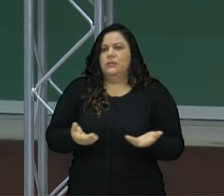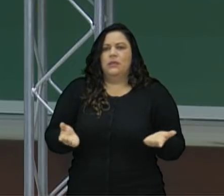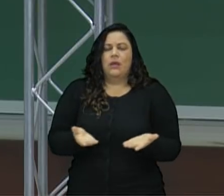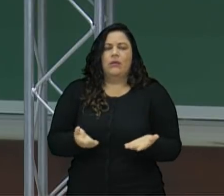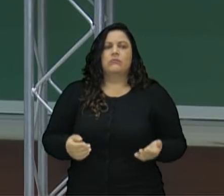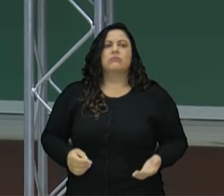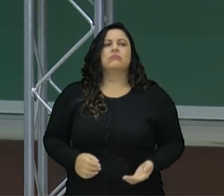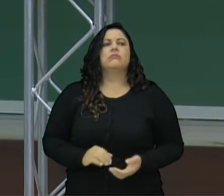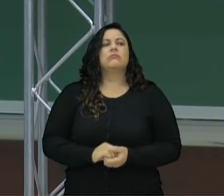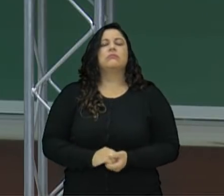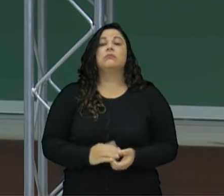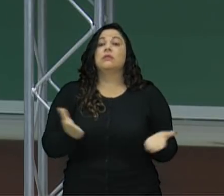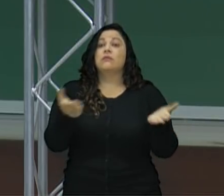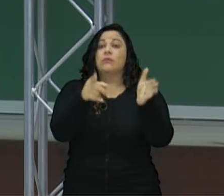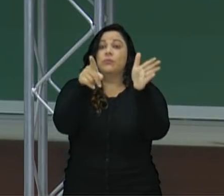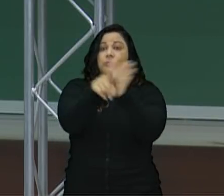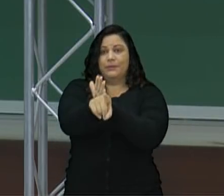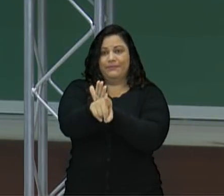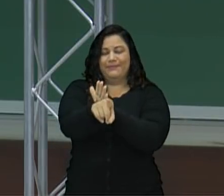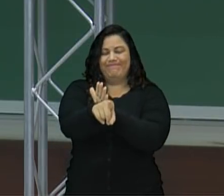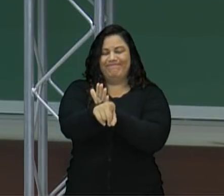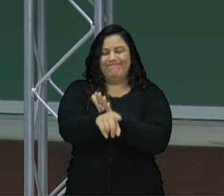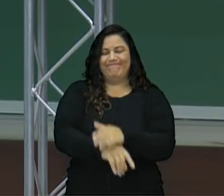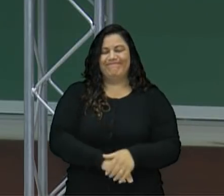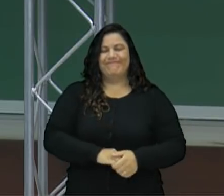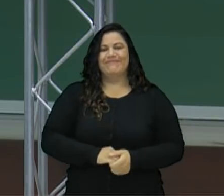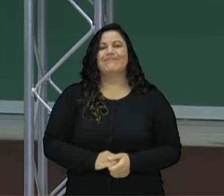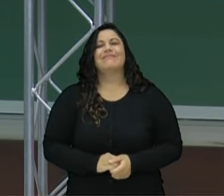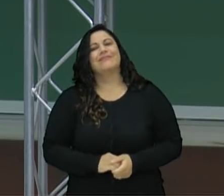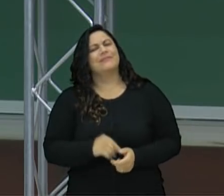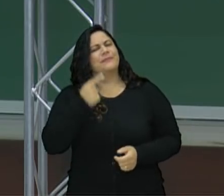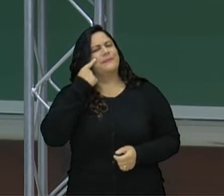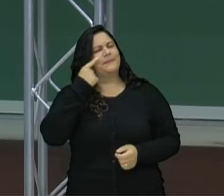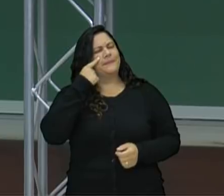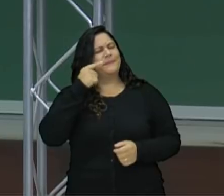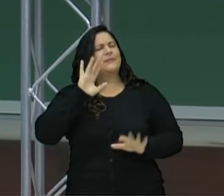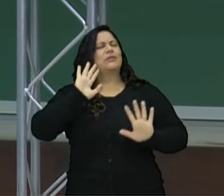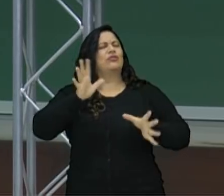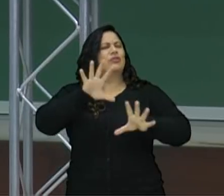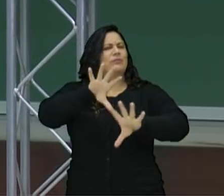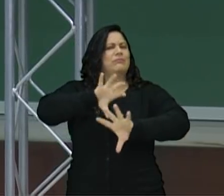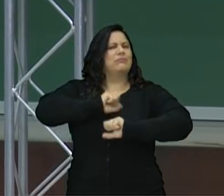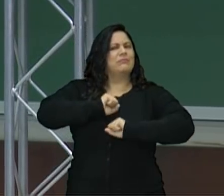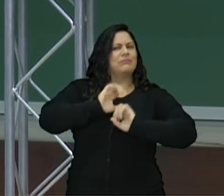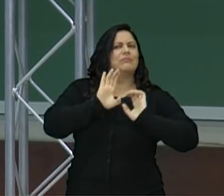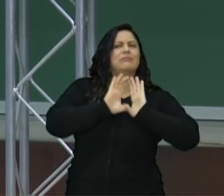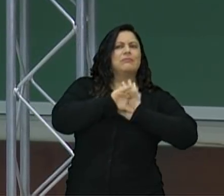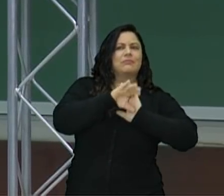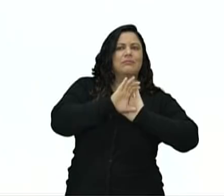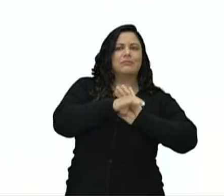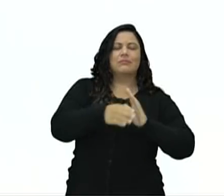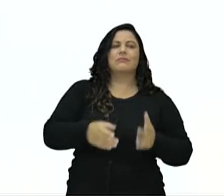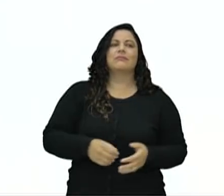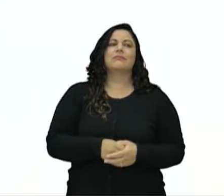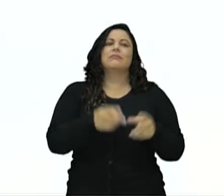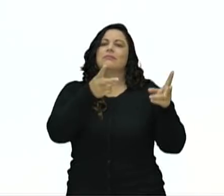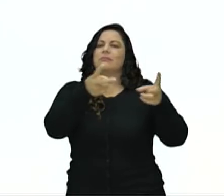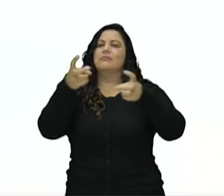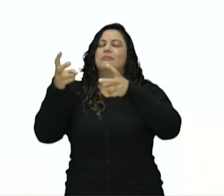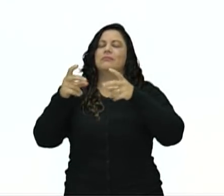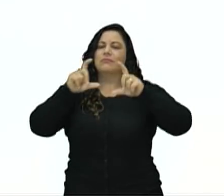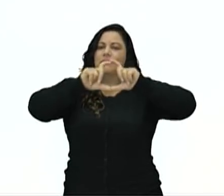Ok? Vamos fazer aqui um testezinho, galera, para ver se vocês estão se apropriando dos conceitos. Então, observe a frase. Eu então